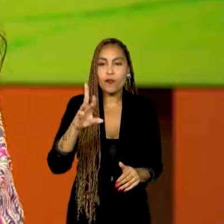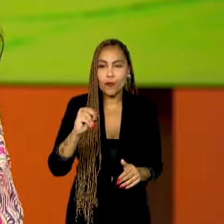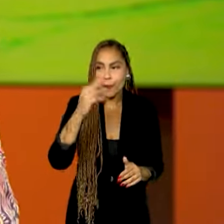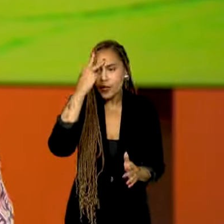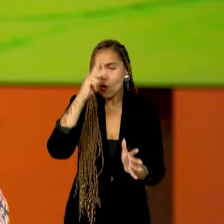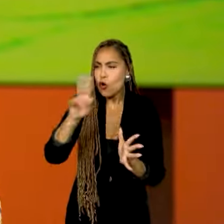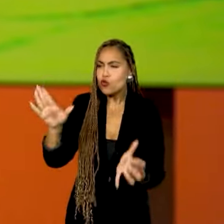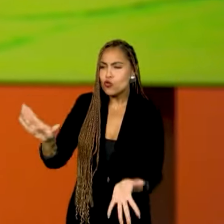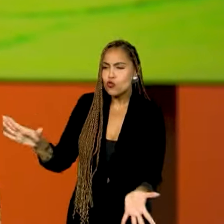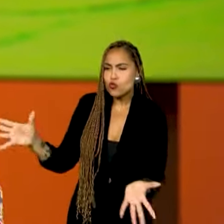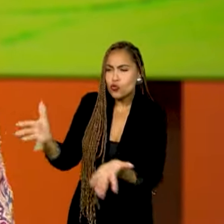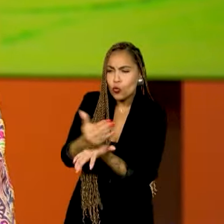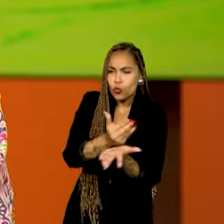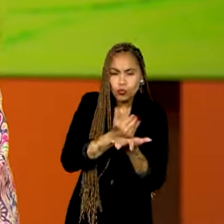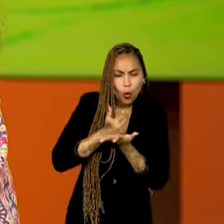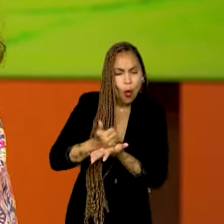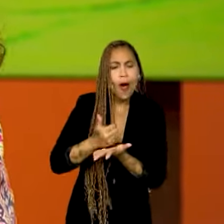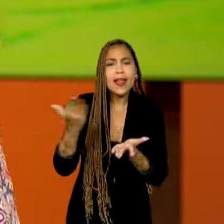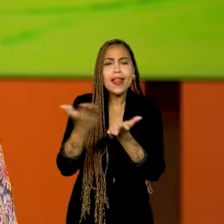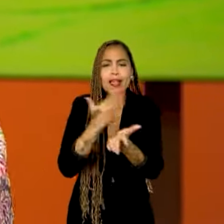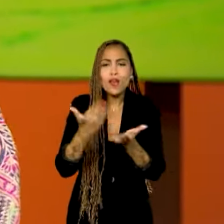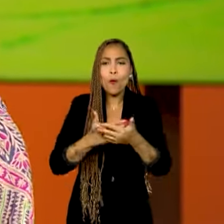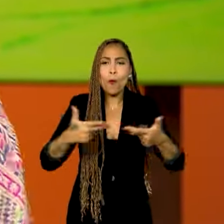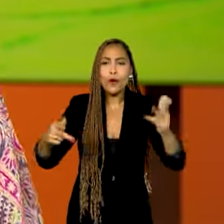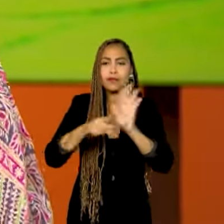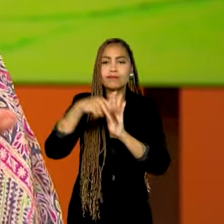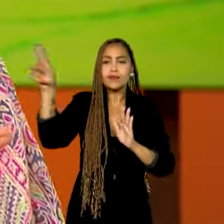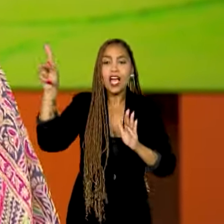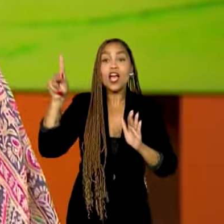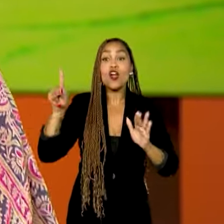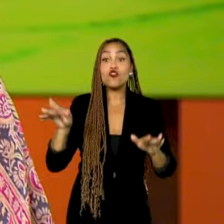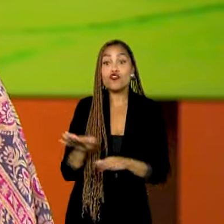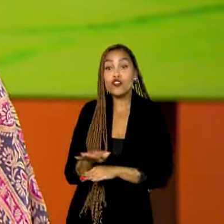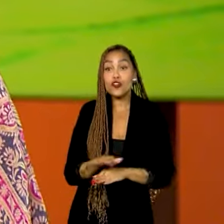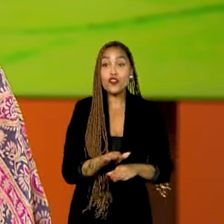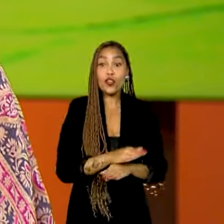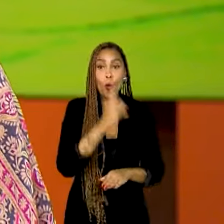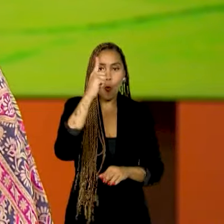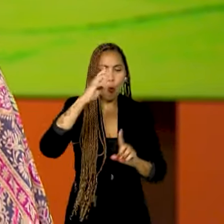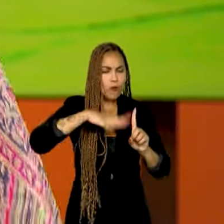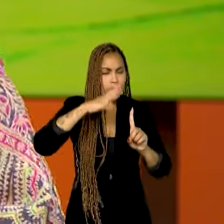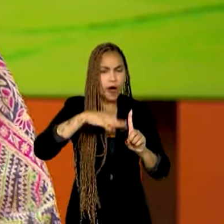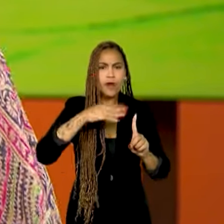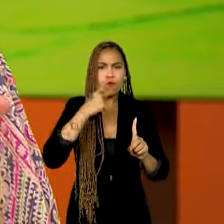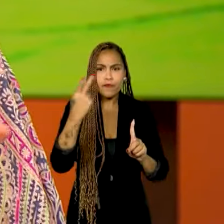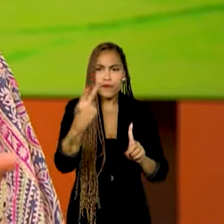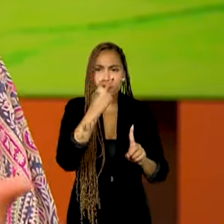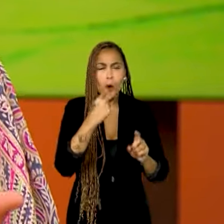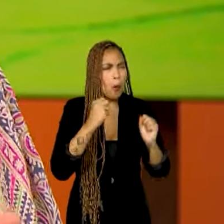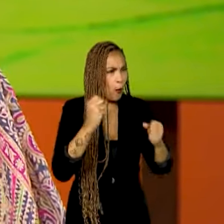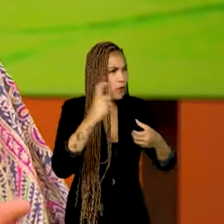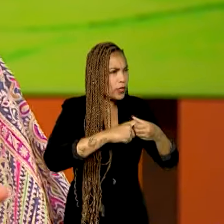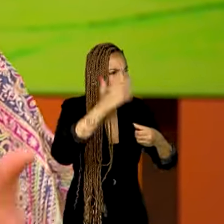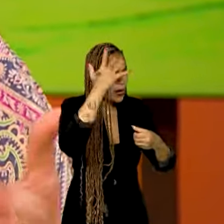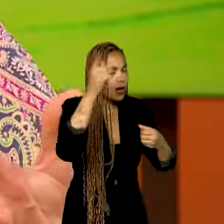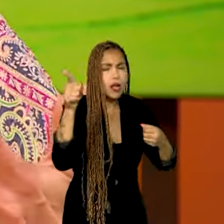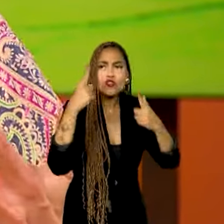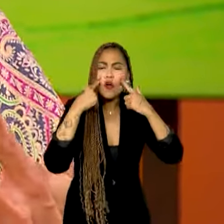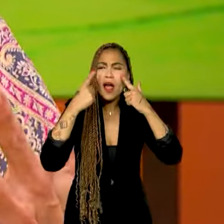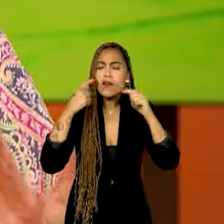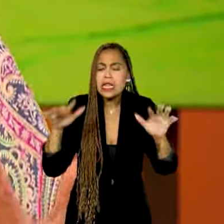tem essa cena mesmo que eu filmei. Um dos fãs que, quando me viu, tremia, eu falei, posso voltar amanhã? Eu falei, claro, mas ele chorava, ele tremia. Eu falei, mas meu